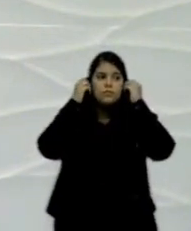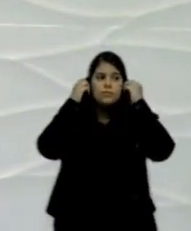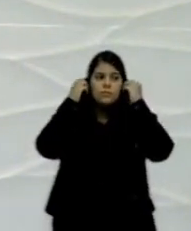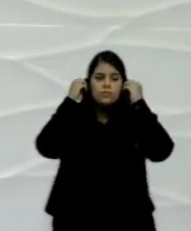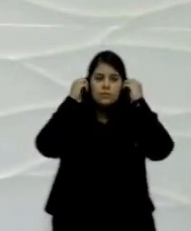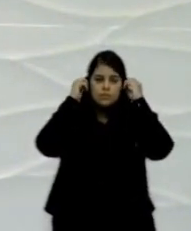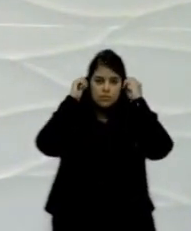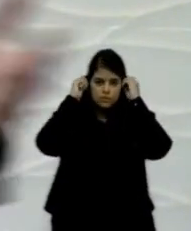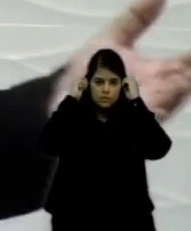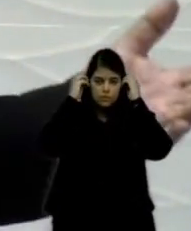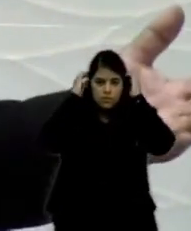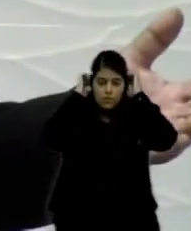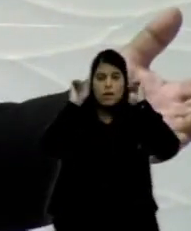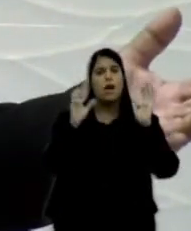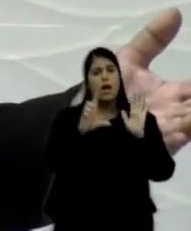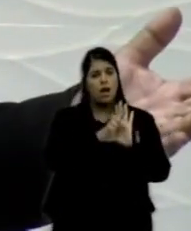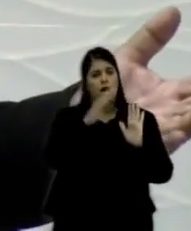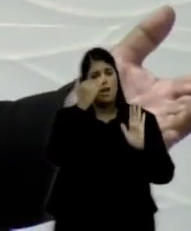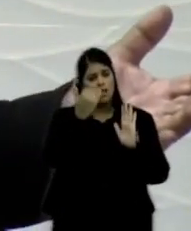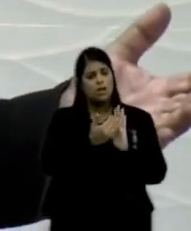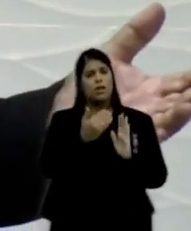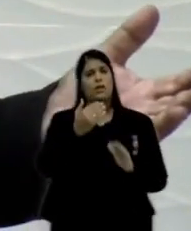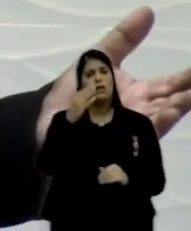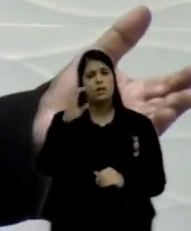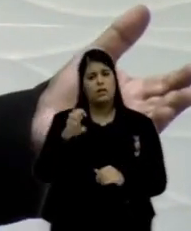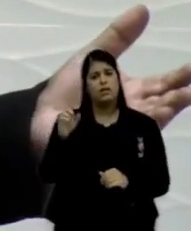É a lei? É. Sabemos que é.